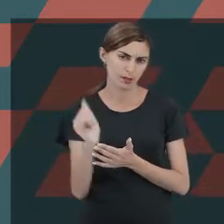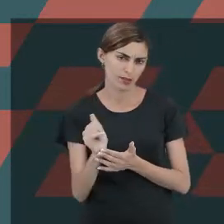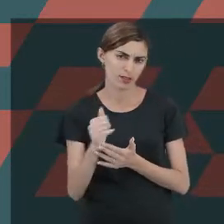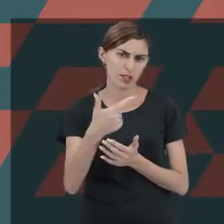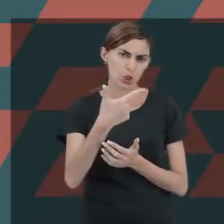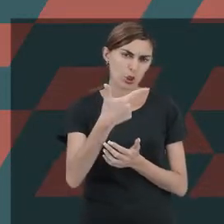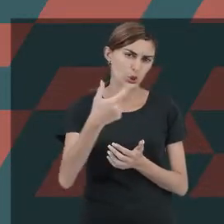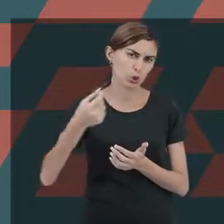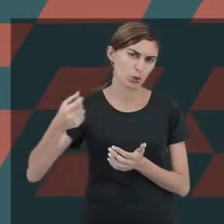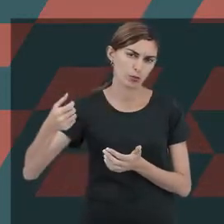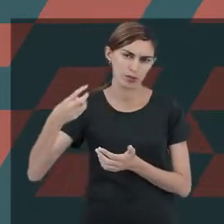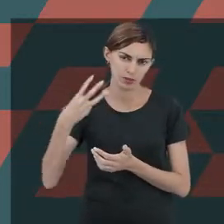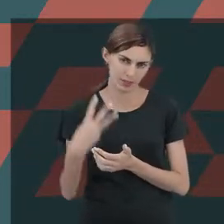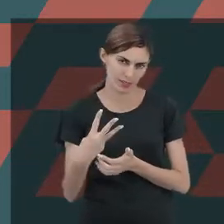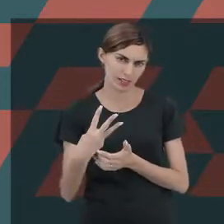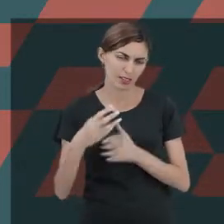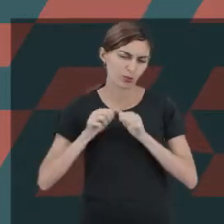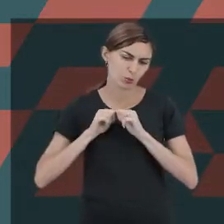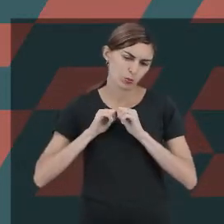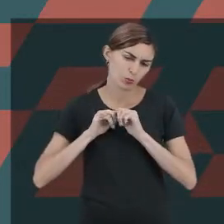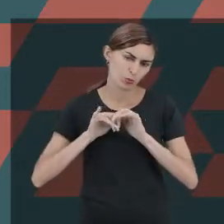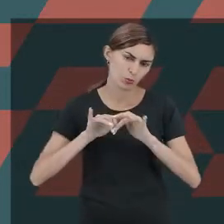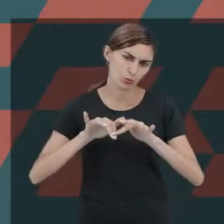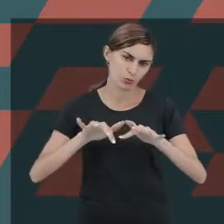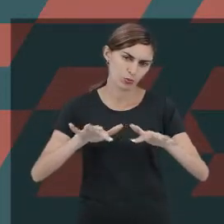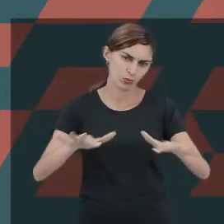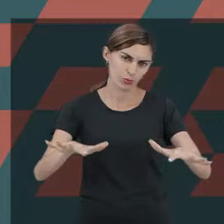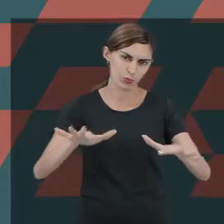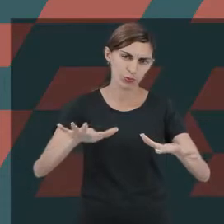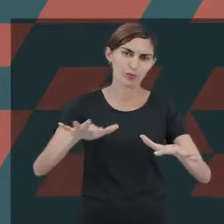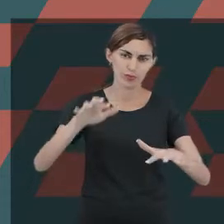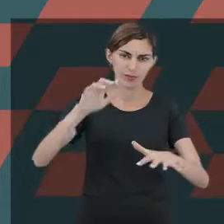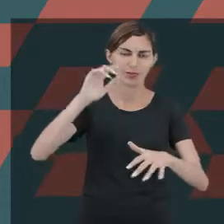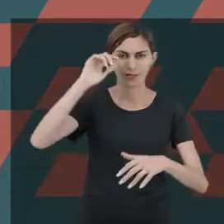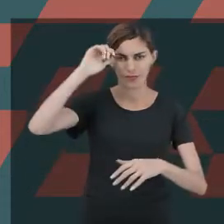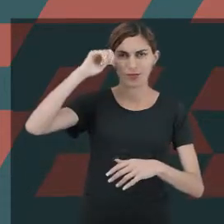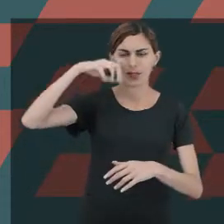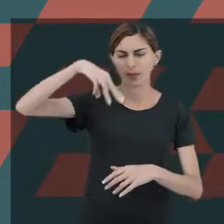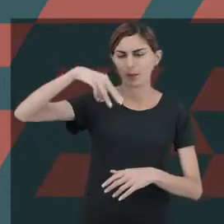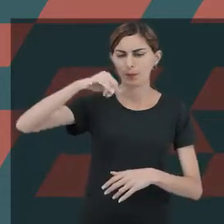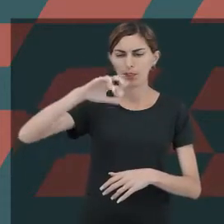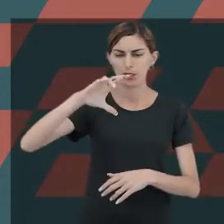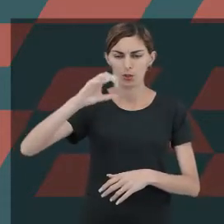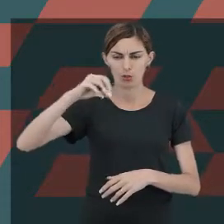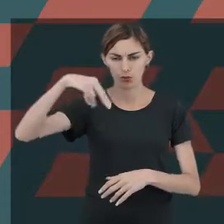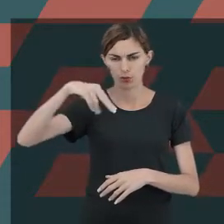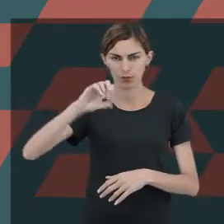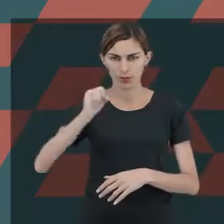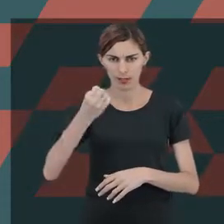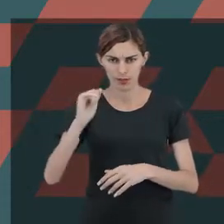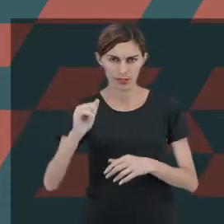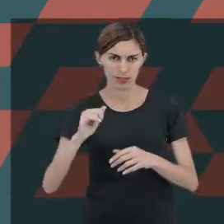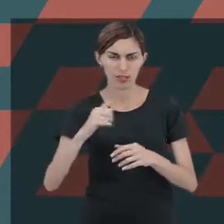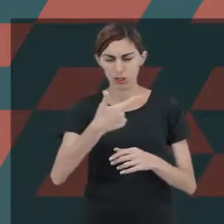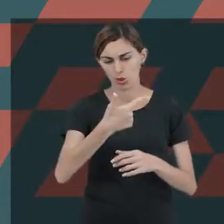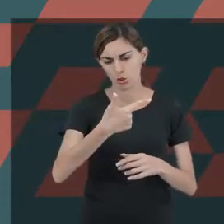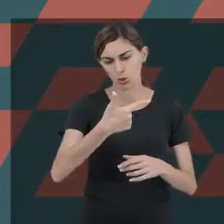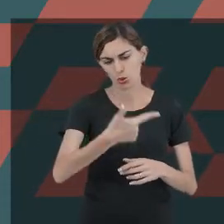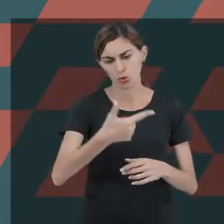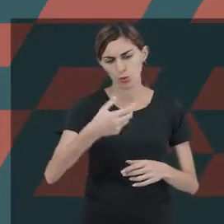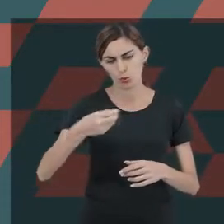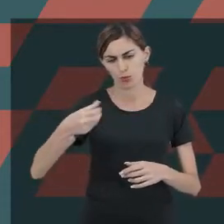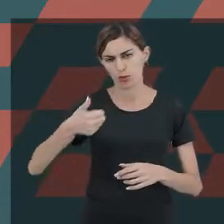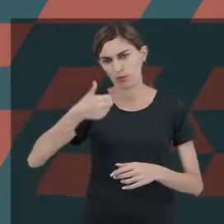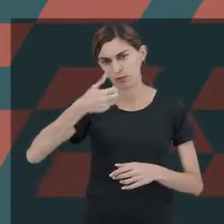2010, né, que teve a epidemia lá na Micronésia em 2007, do vírus de 2013 para cá. Então, houve uma mutação